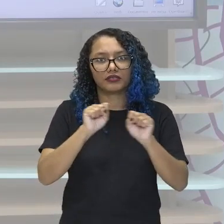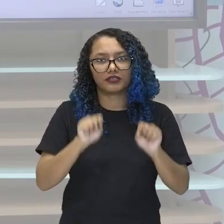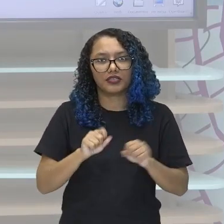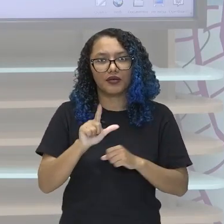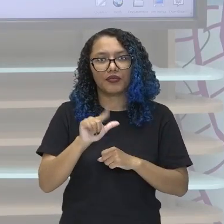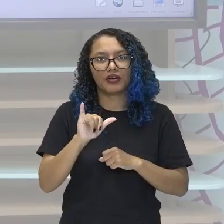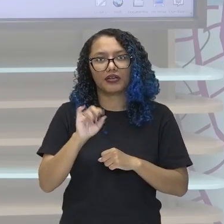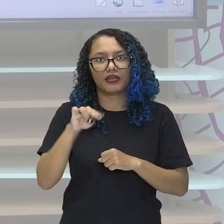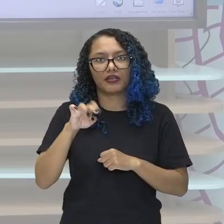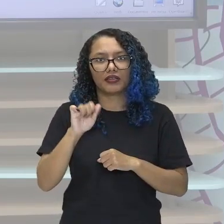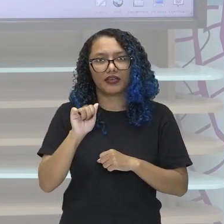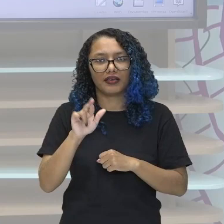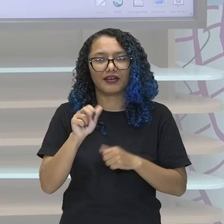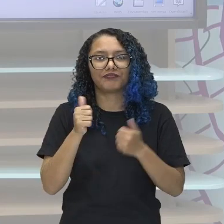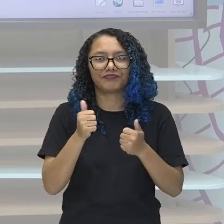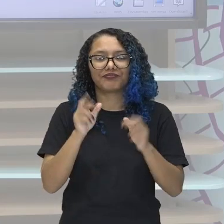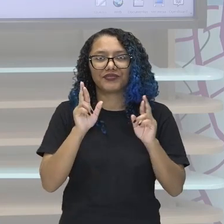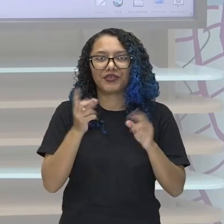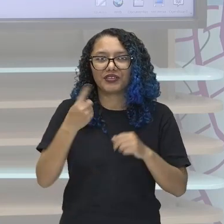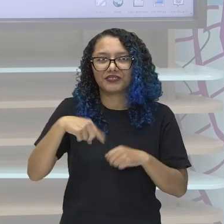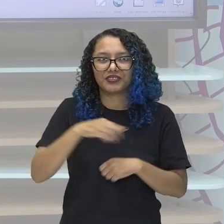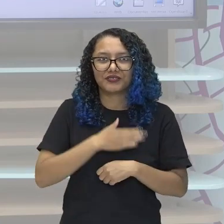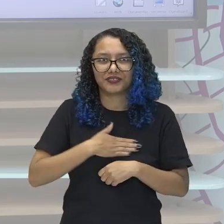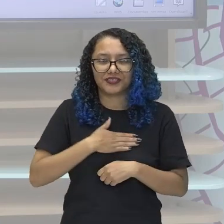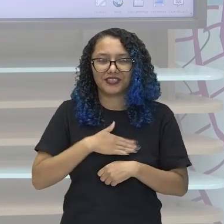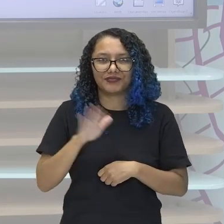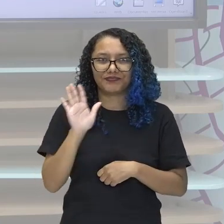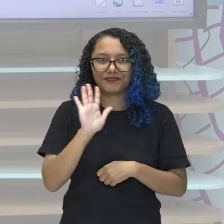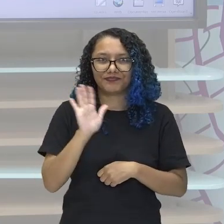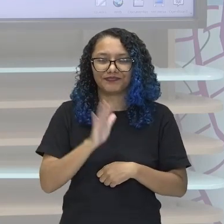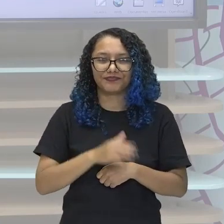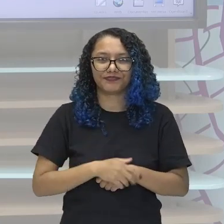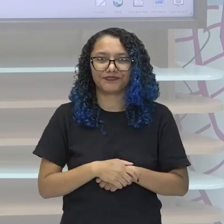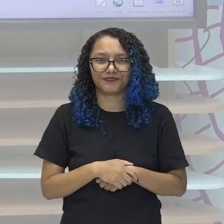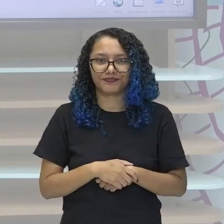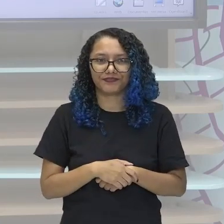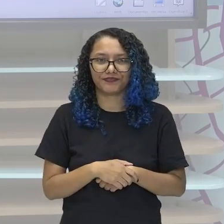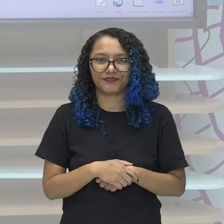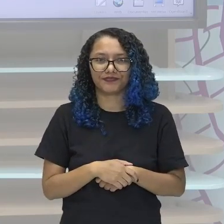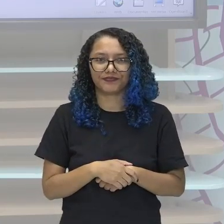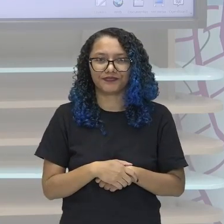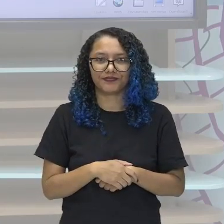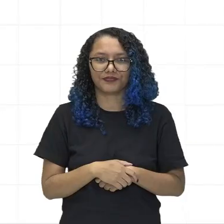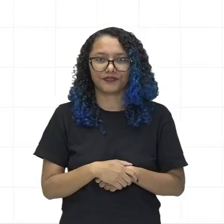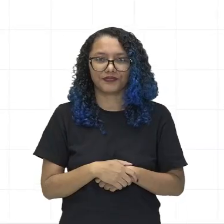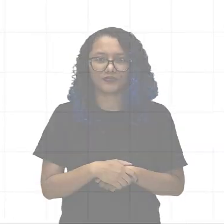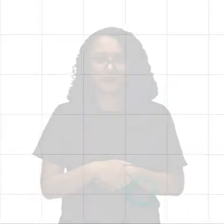linear. Espero que vocês tenham gostado. Muito obrigado e até a próxima.